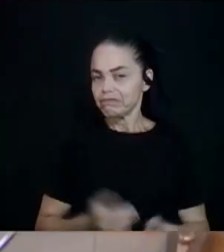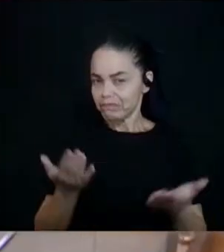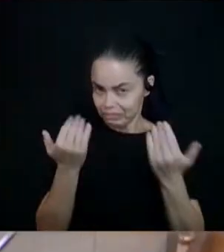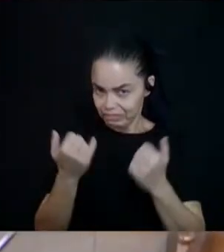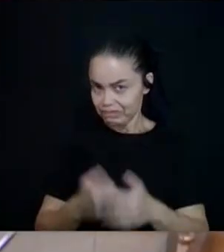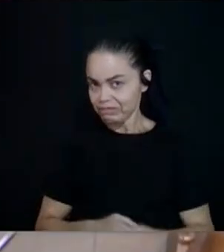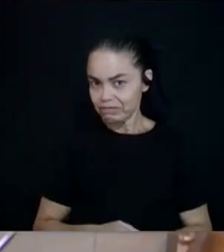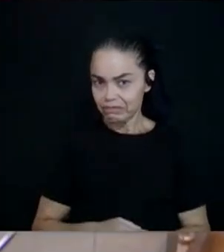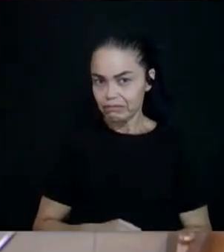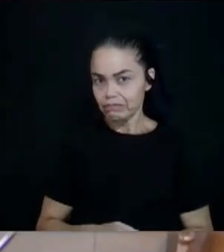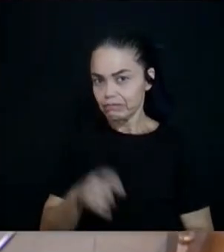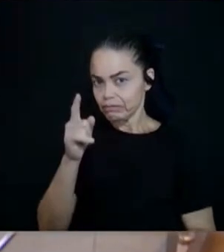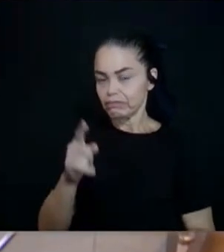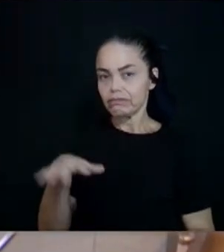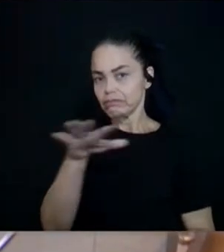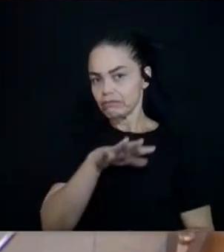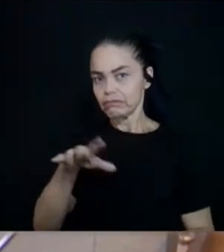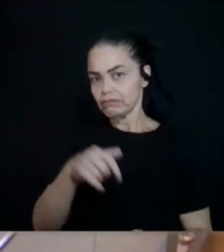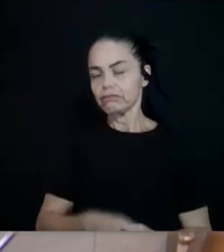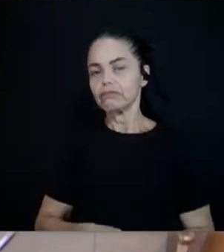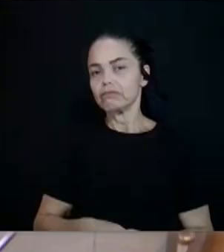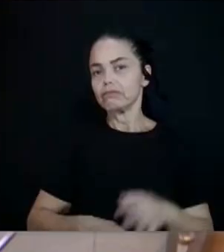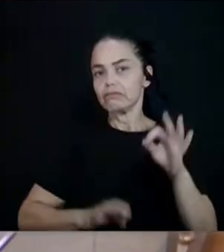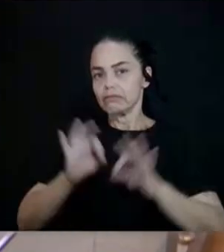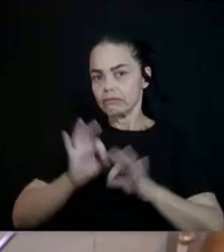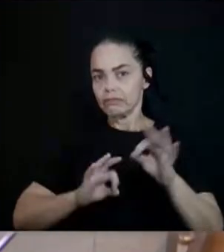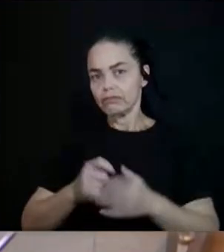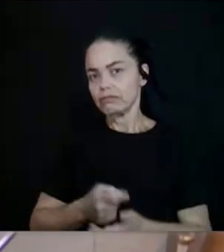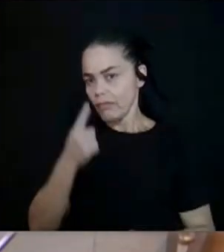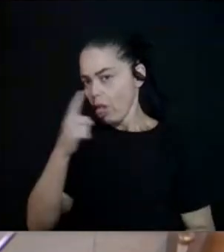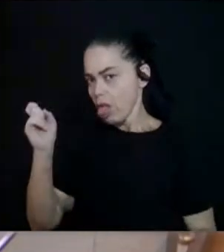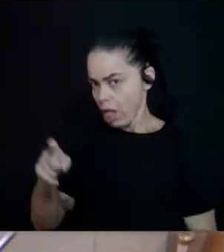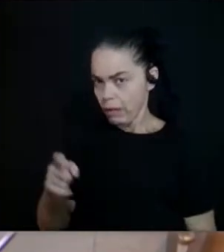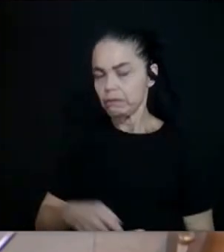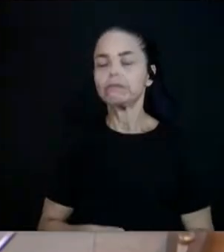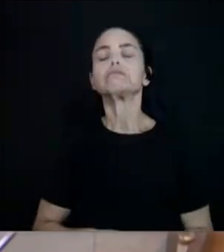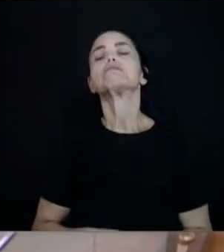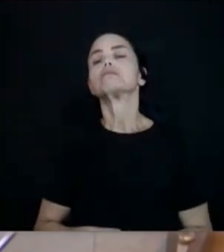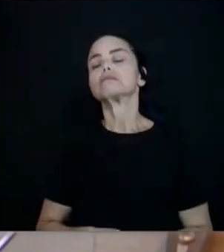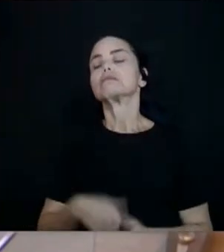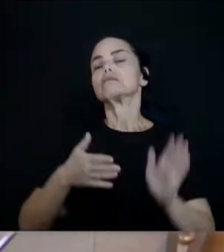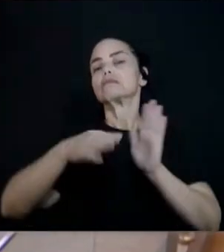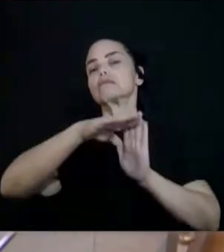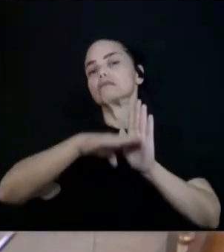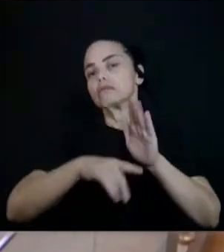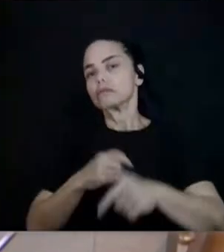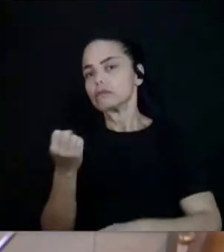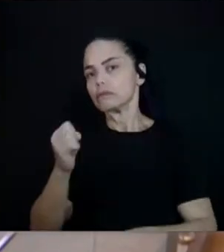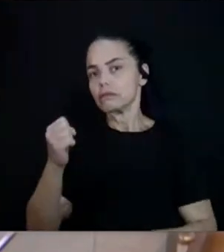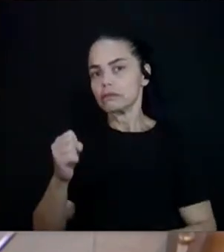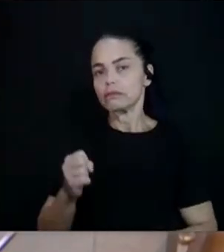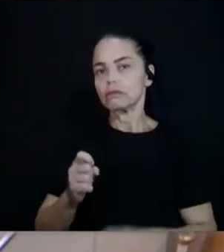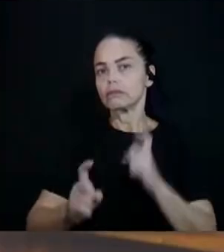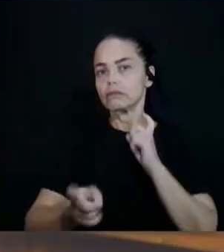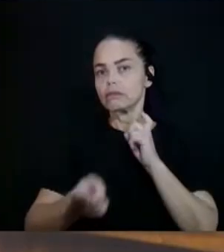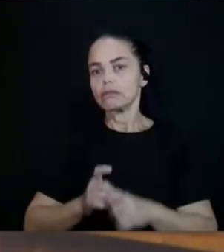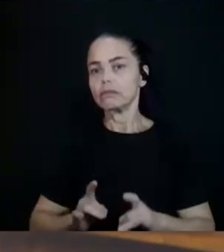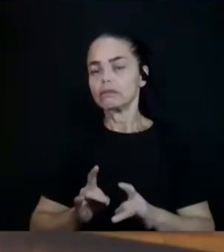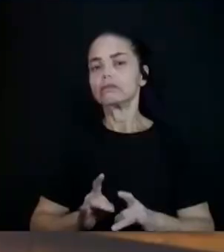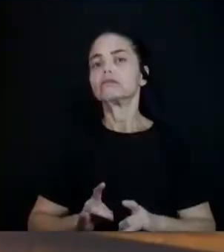A regionalização no Plano Estadual de Resíduos Sólidos foi pauta da 8ª reunião da Comissão Especial de